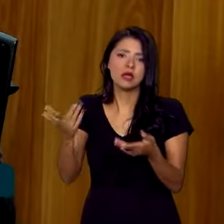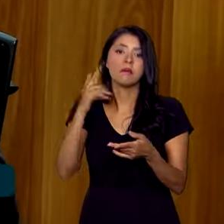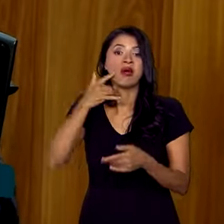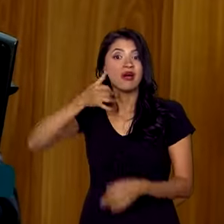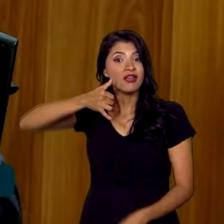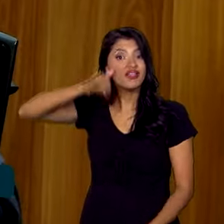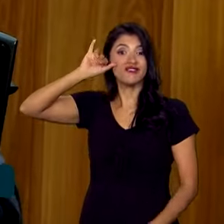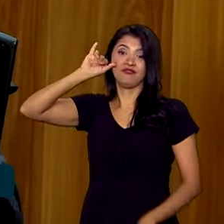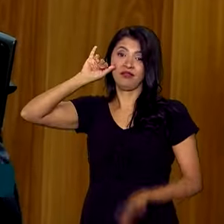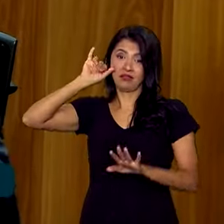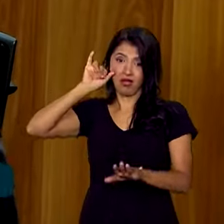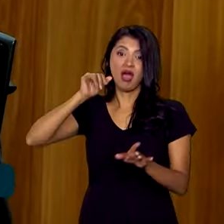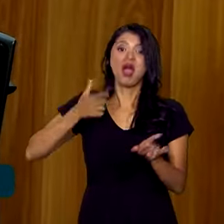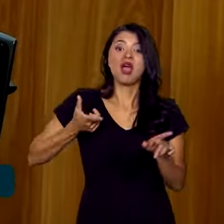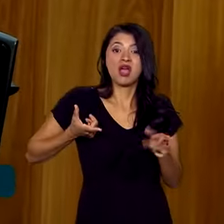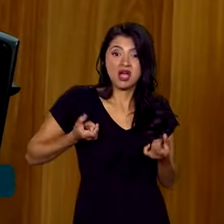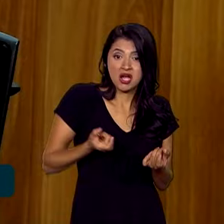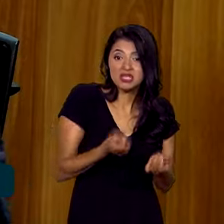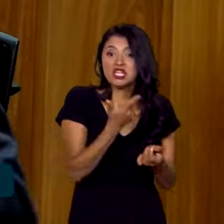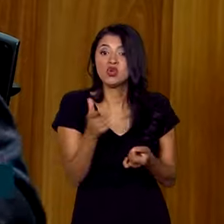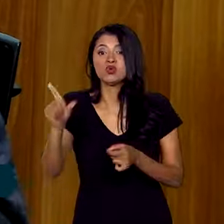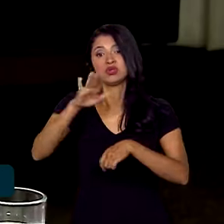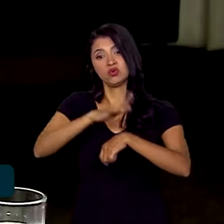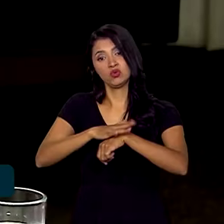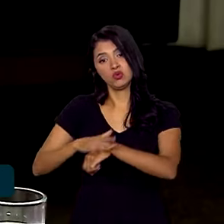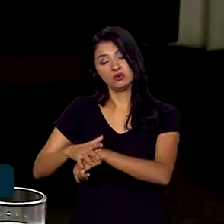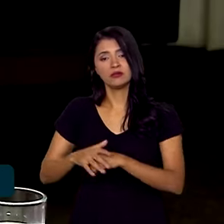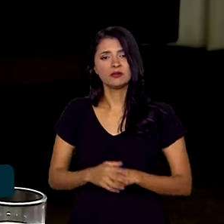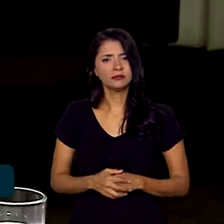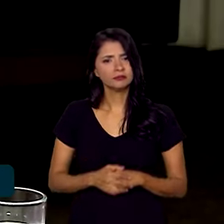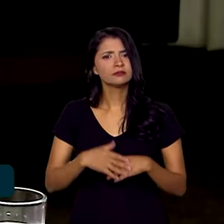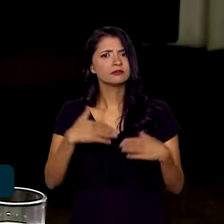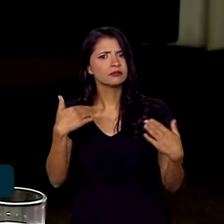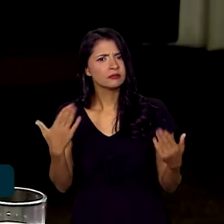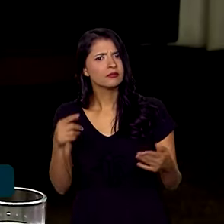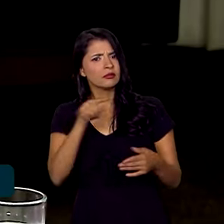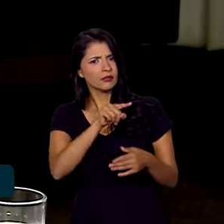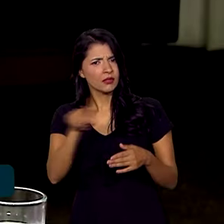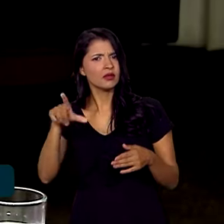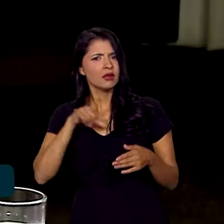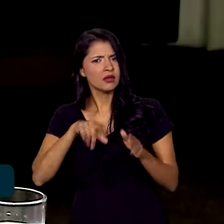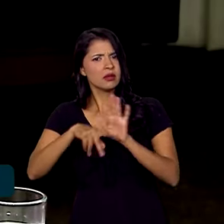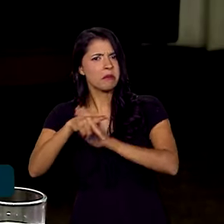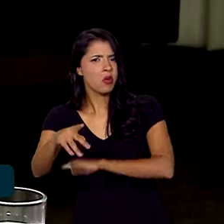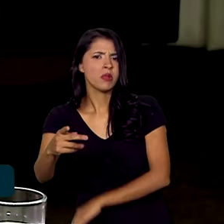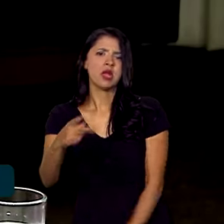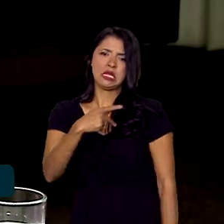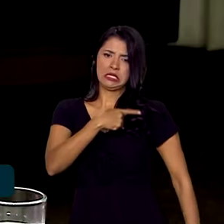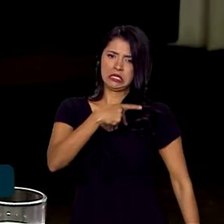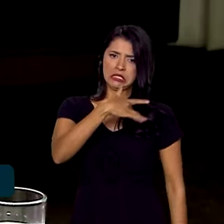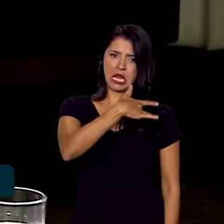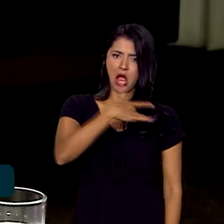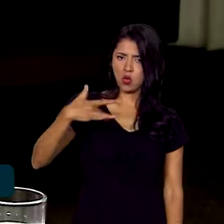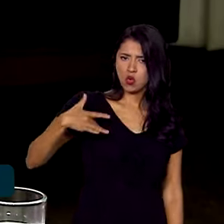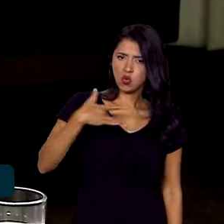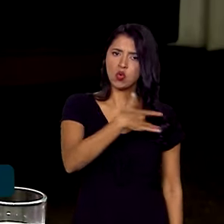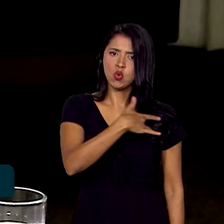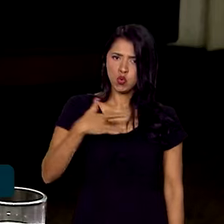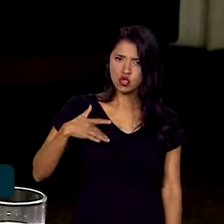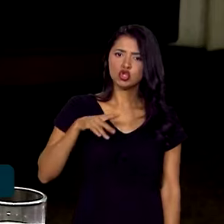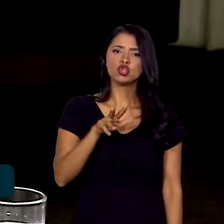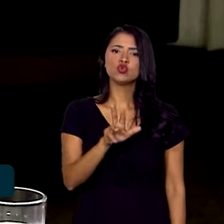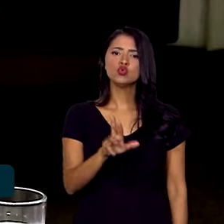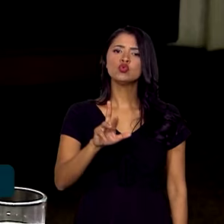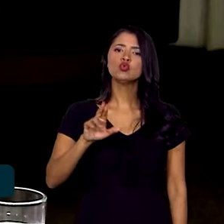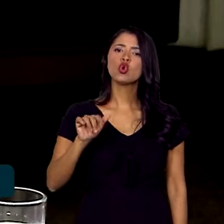prevenir tanto os cânceres quanto outras doenças Nessas questões de de saúde urológica eh quais são os